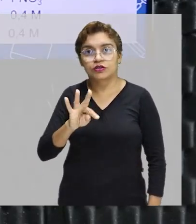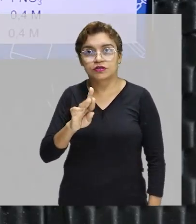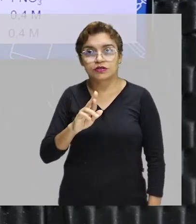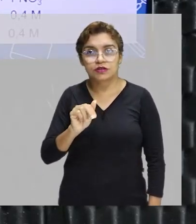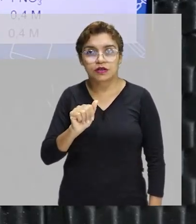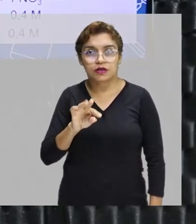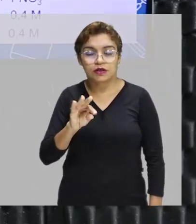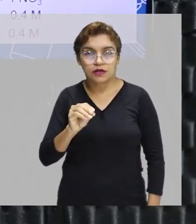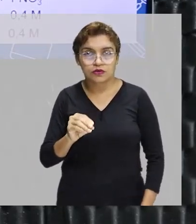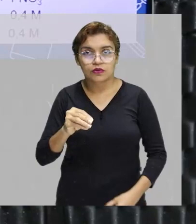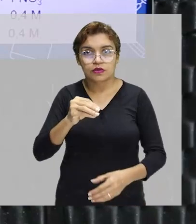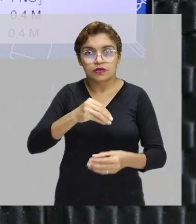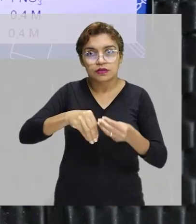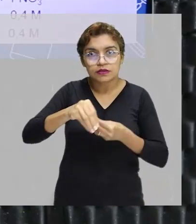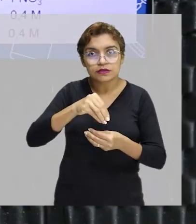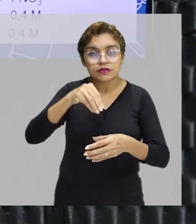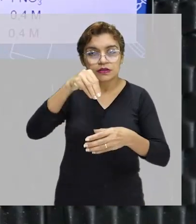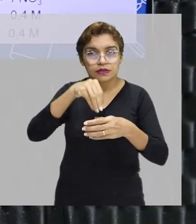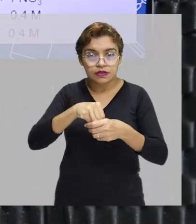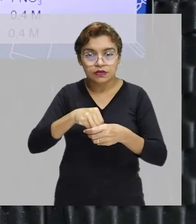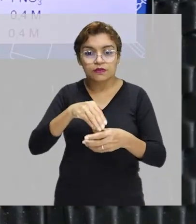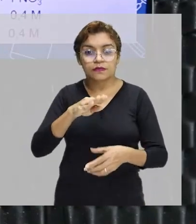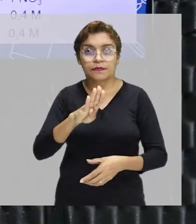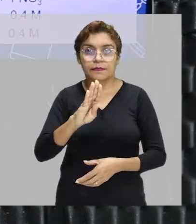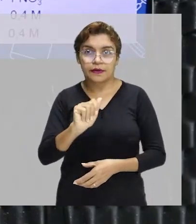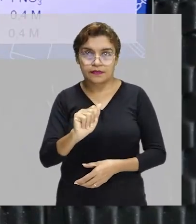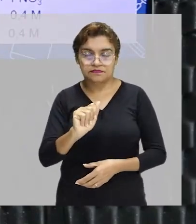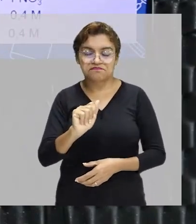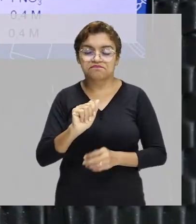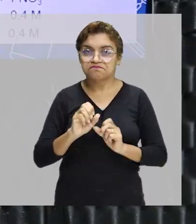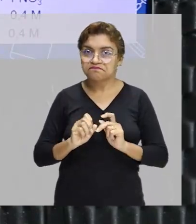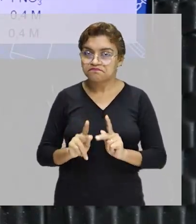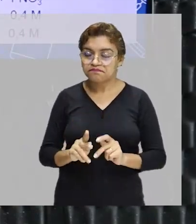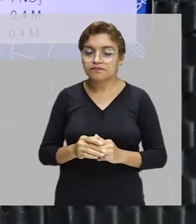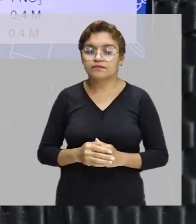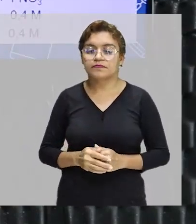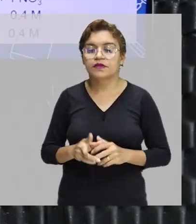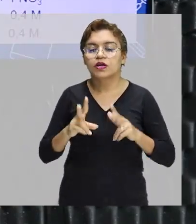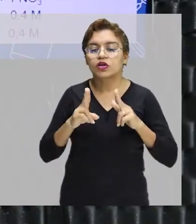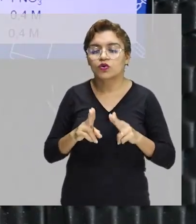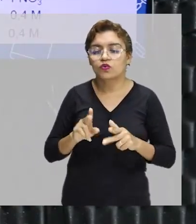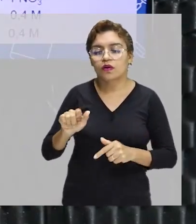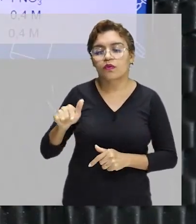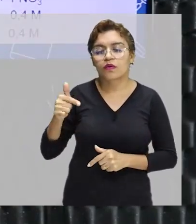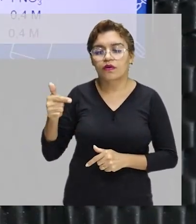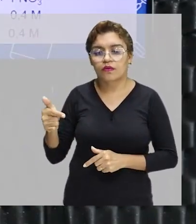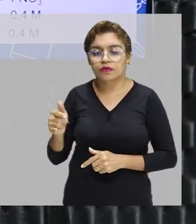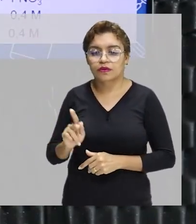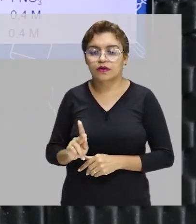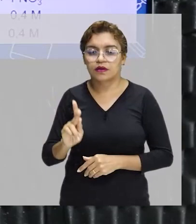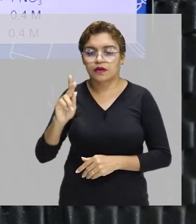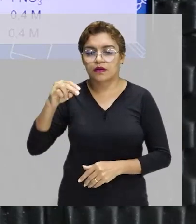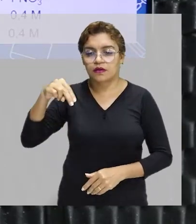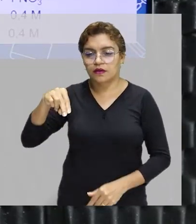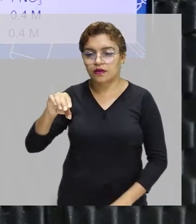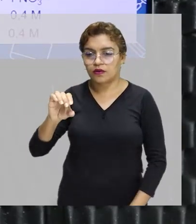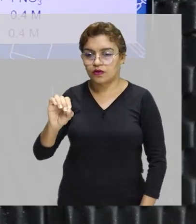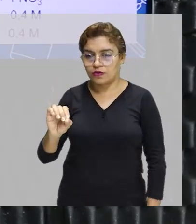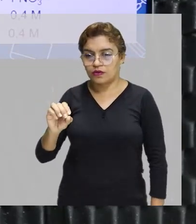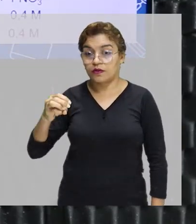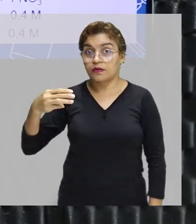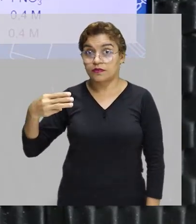na solução de nitrato de bário. Beleza? O mesmo raciocínio, o mesmo cálculo para o nitrato